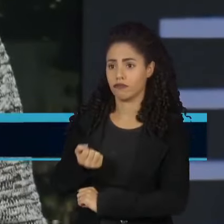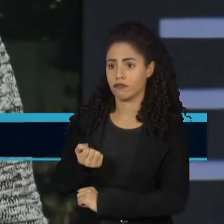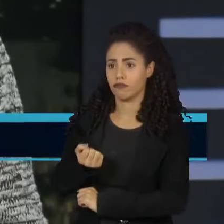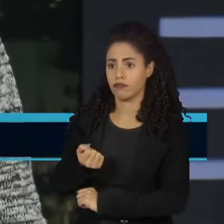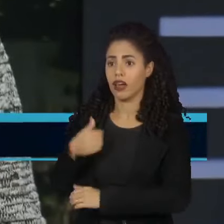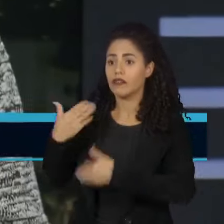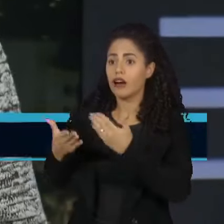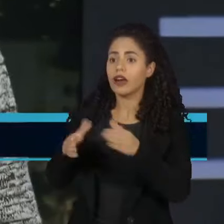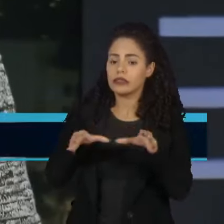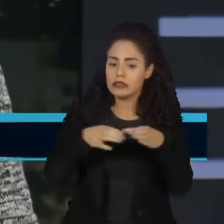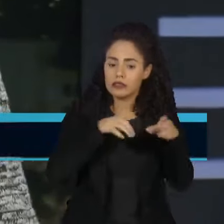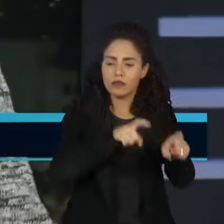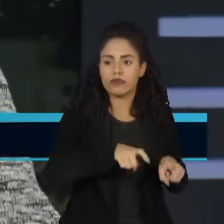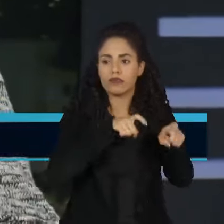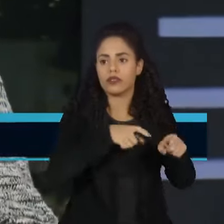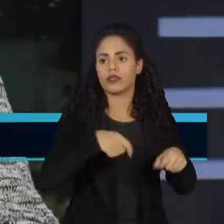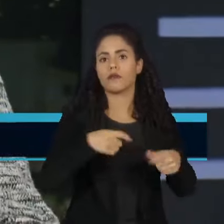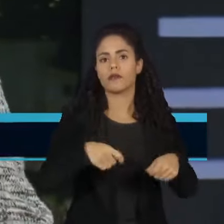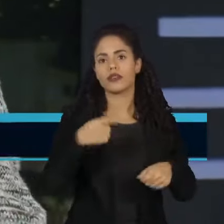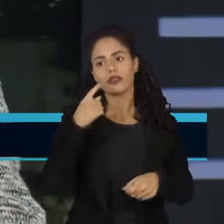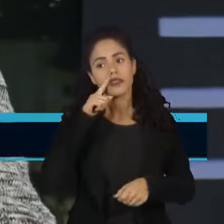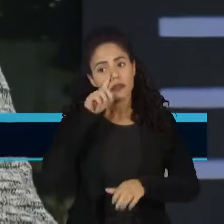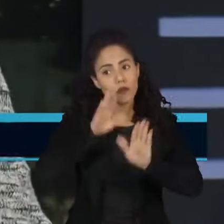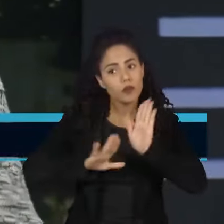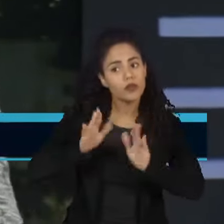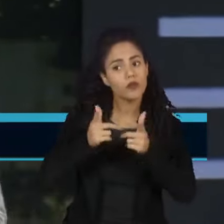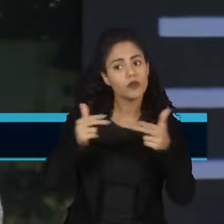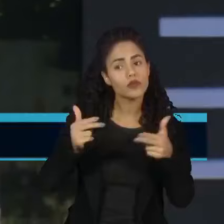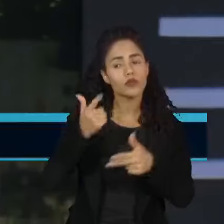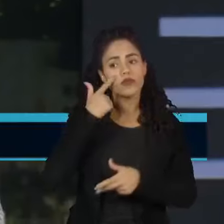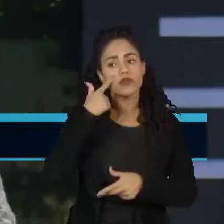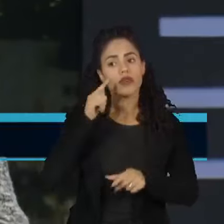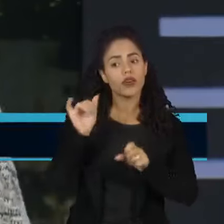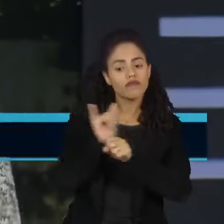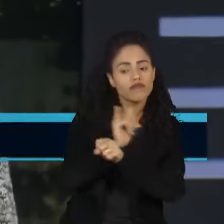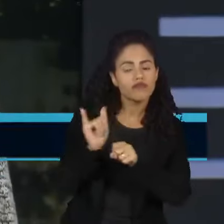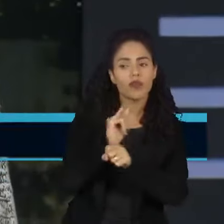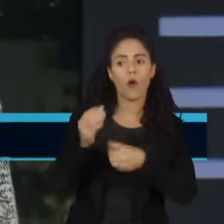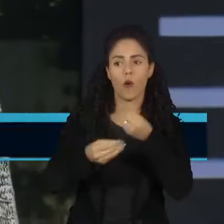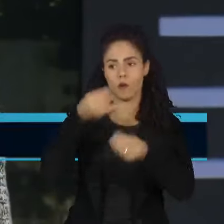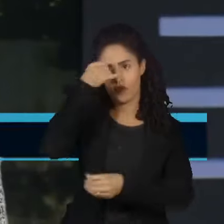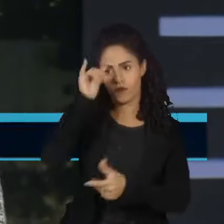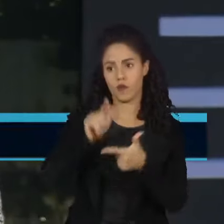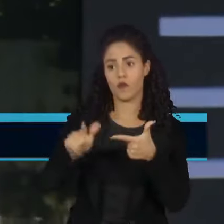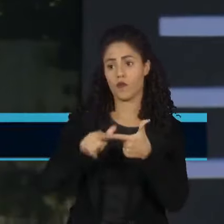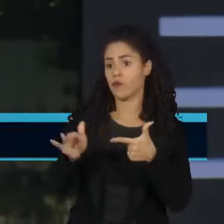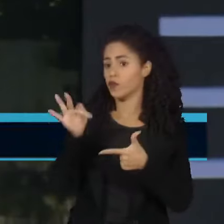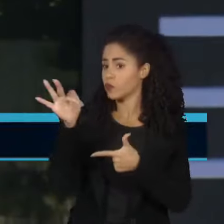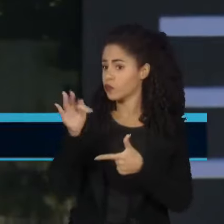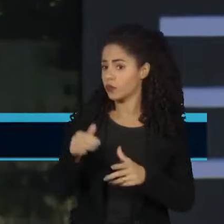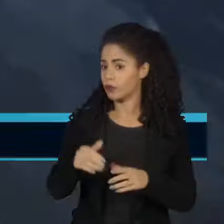sacrificar os produtores de arroz? Não é o momento. Tem que tomar cuidado, olhar, chamar, ouvir e evitar piores situações, né?